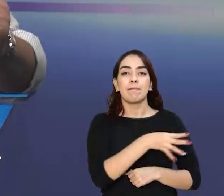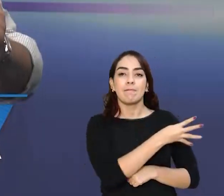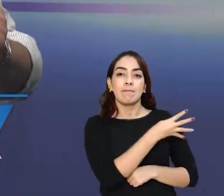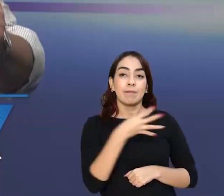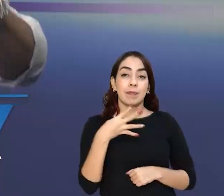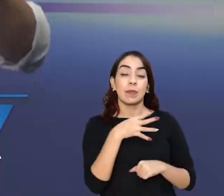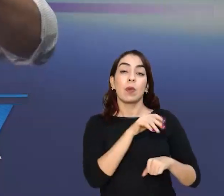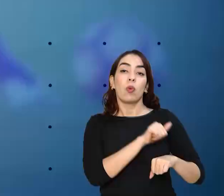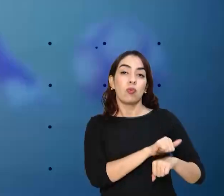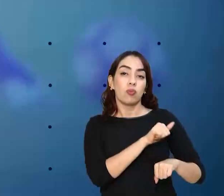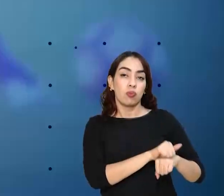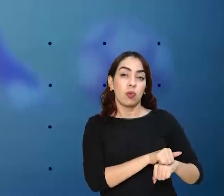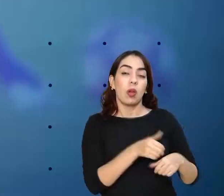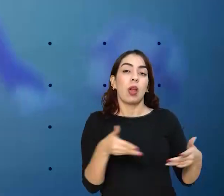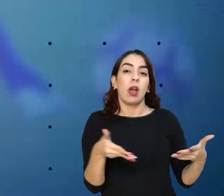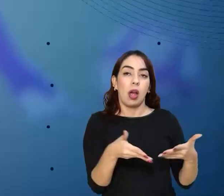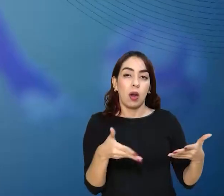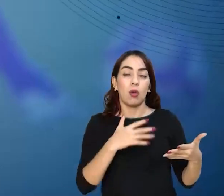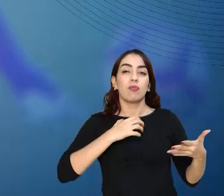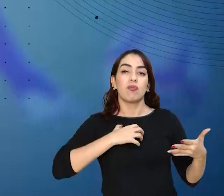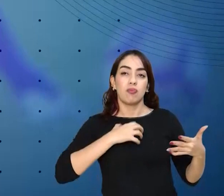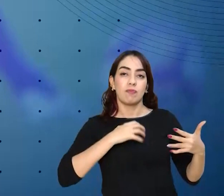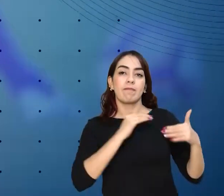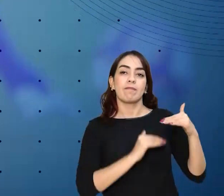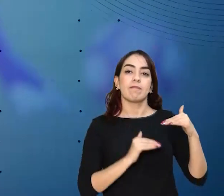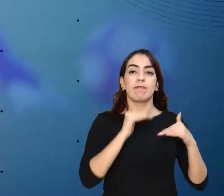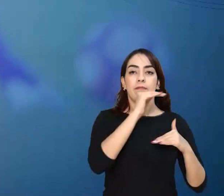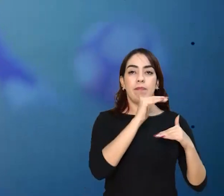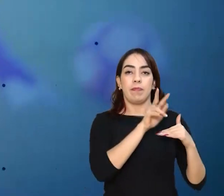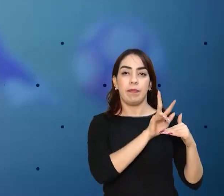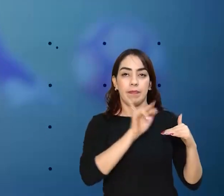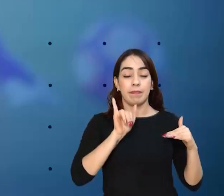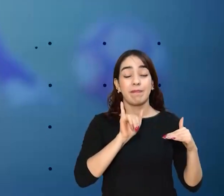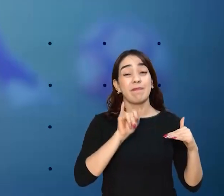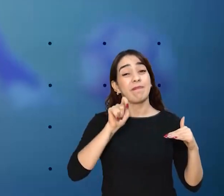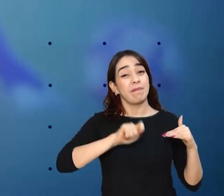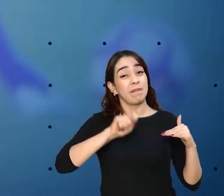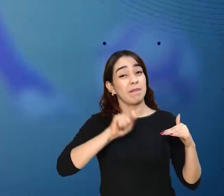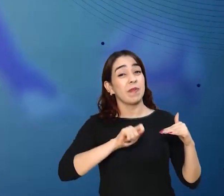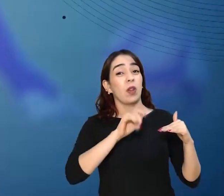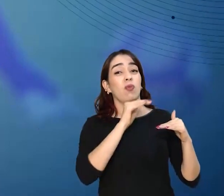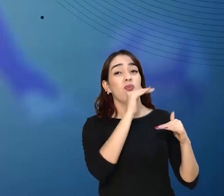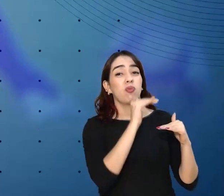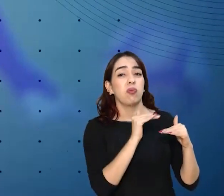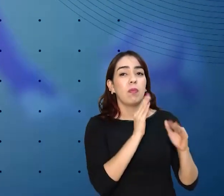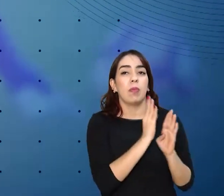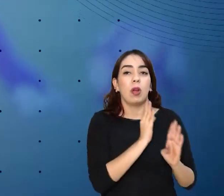tricolor do PC está na parte de cima da tabela. Poderá perder uma posição